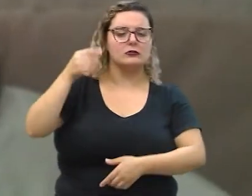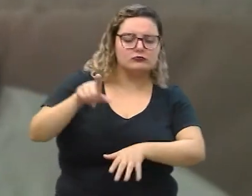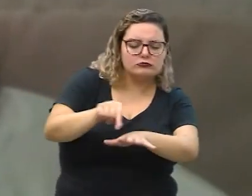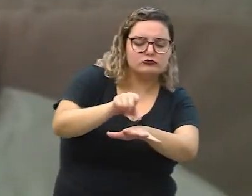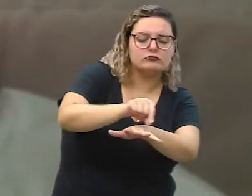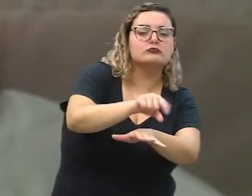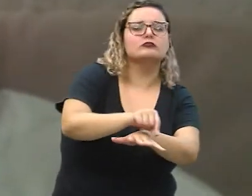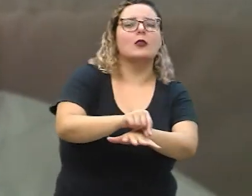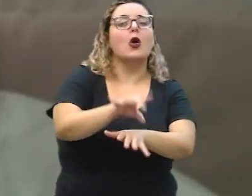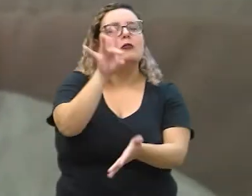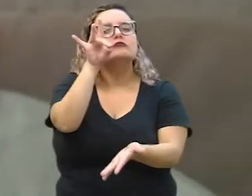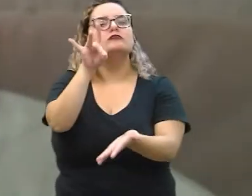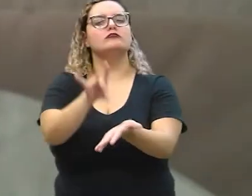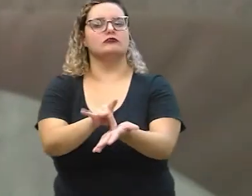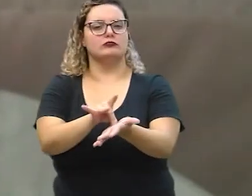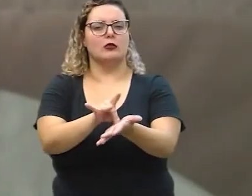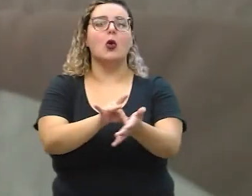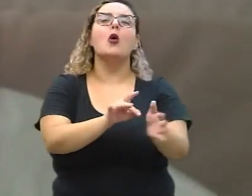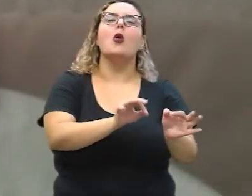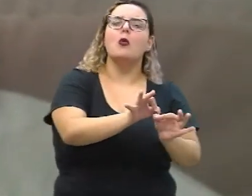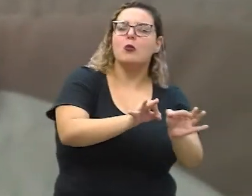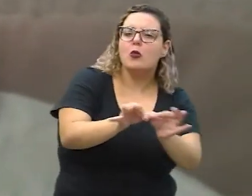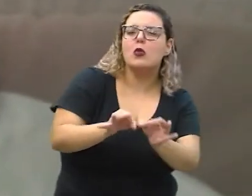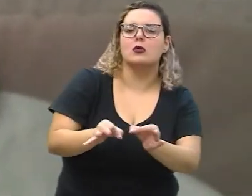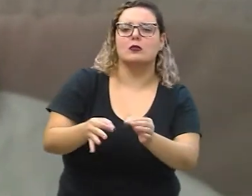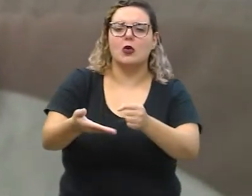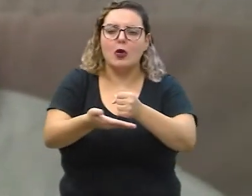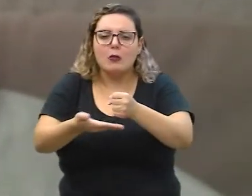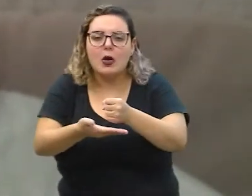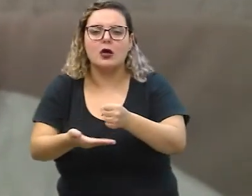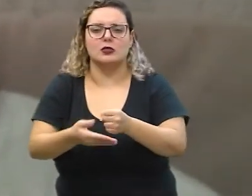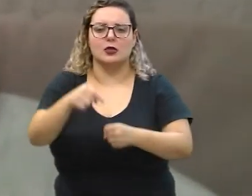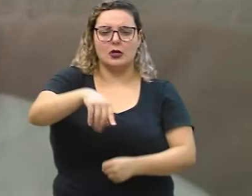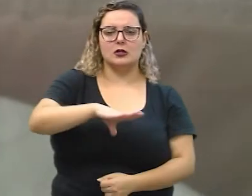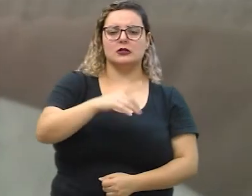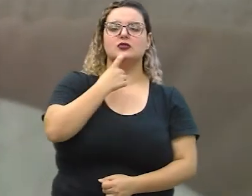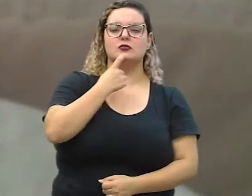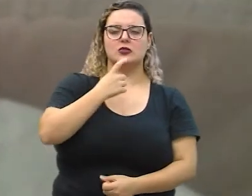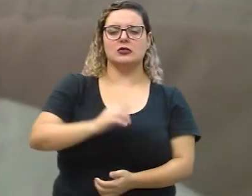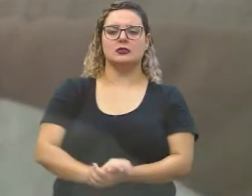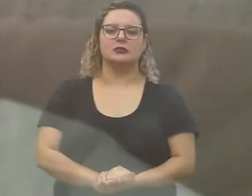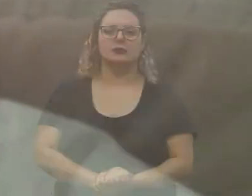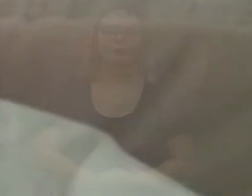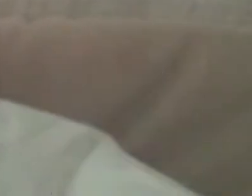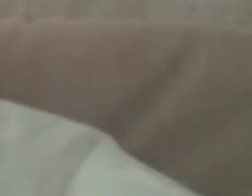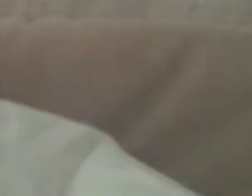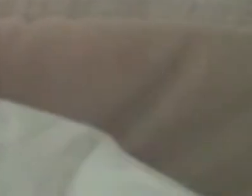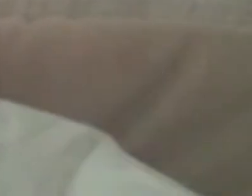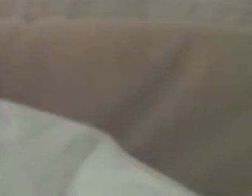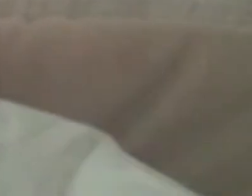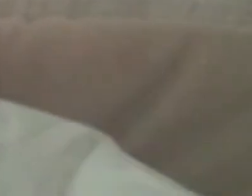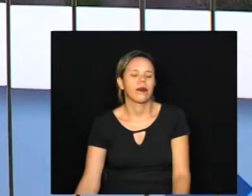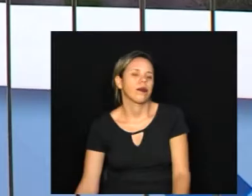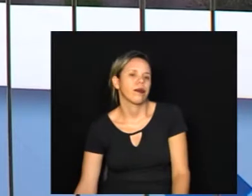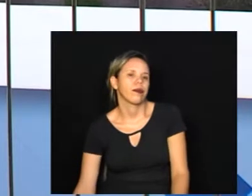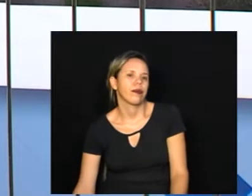caminhos possíveis para a gente ter, de fato, um programa de renda básica aqui em Campinas.